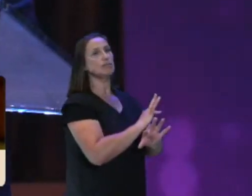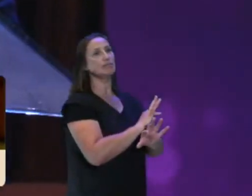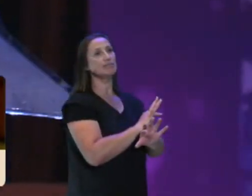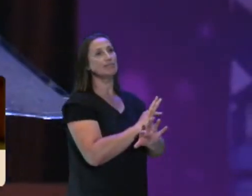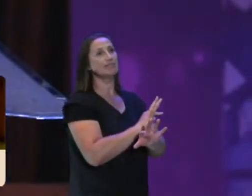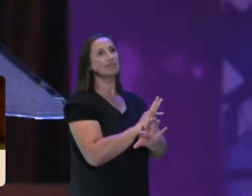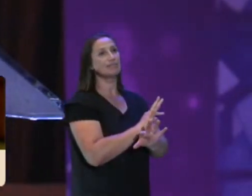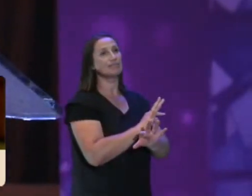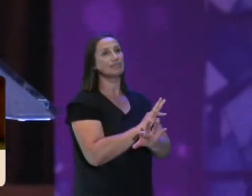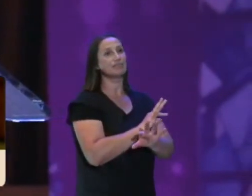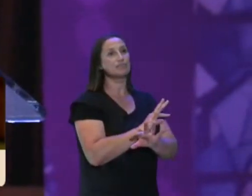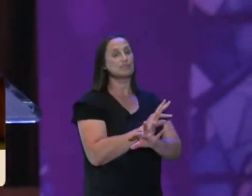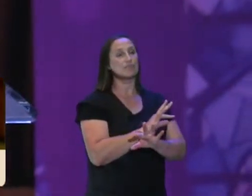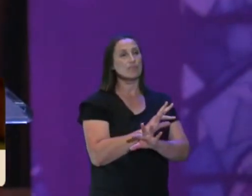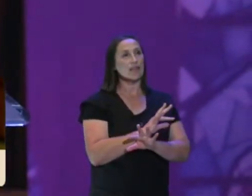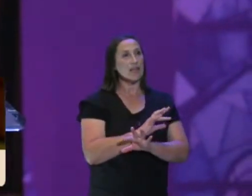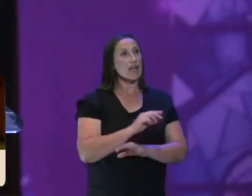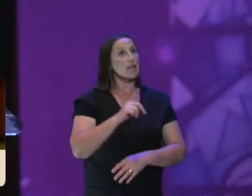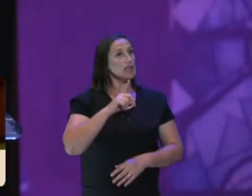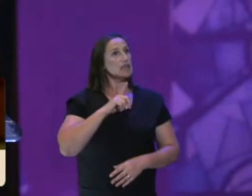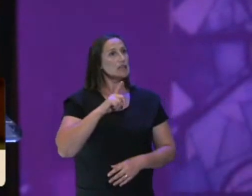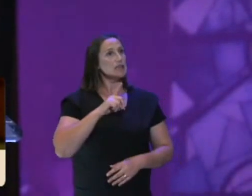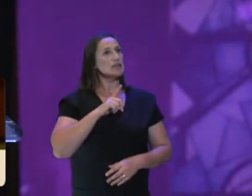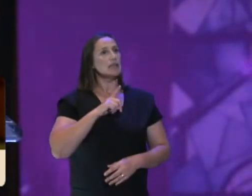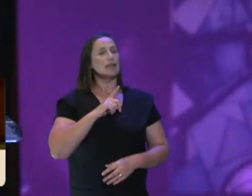lição profunda para a nossa vida.